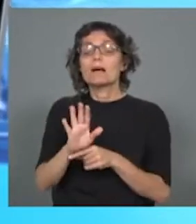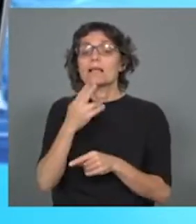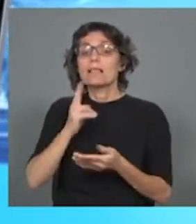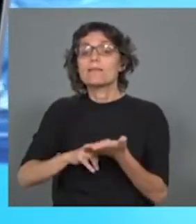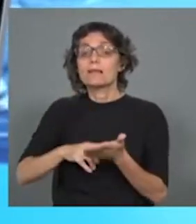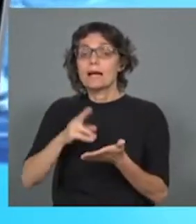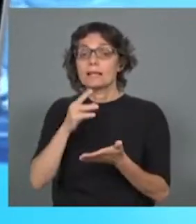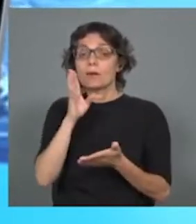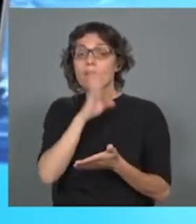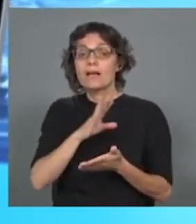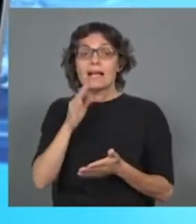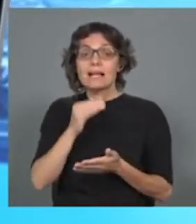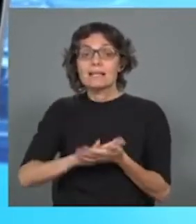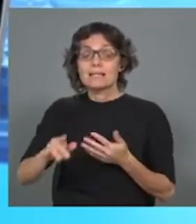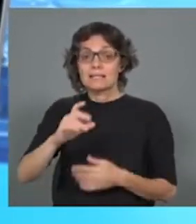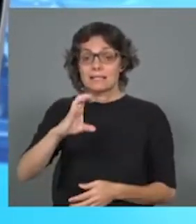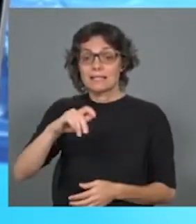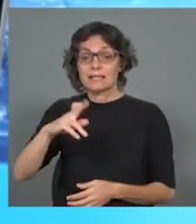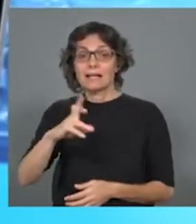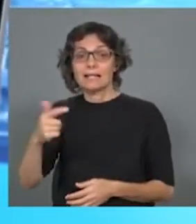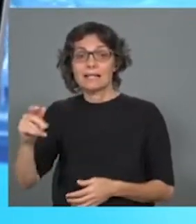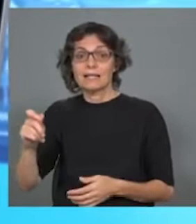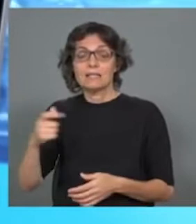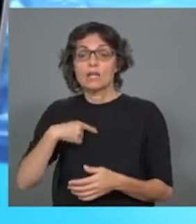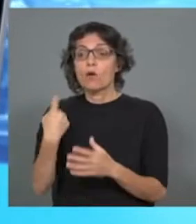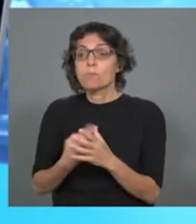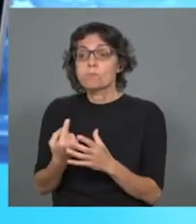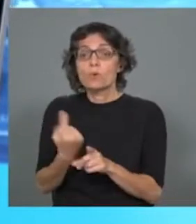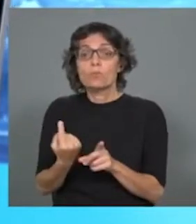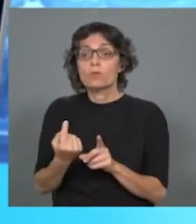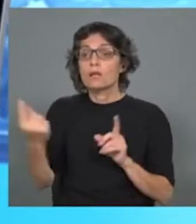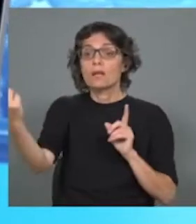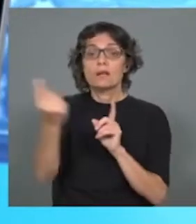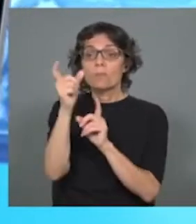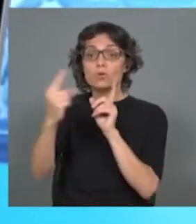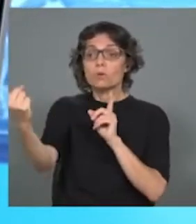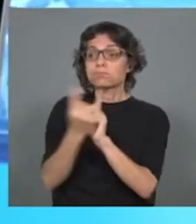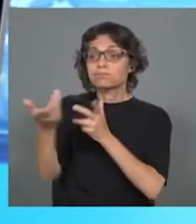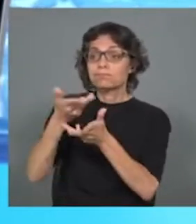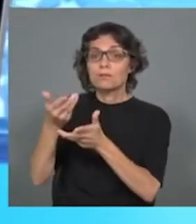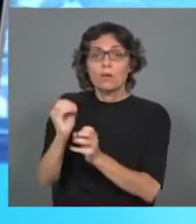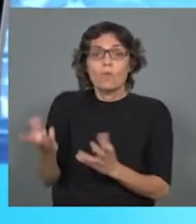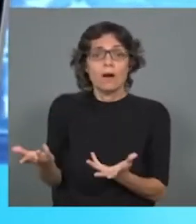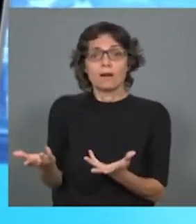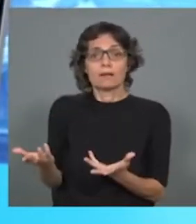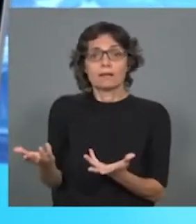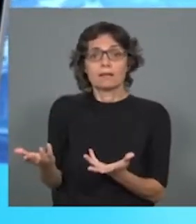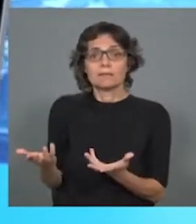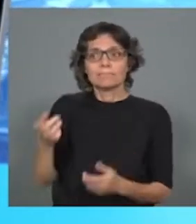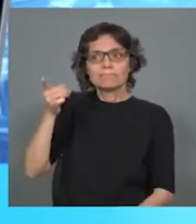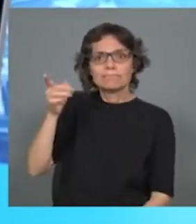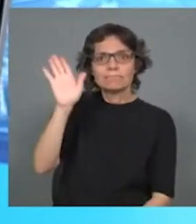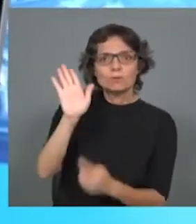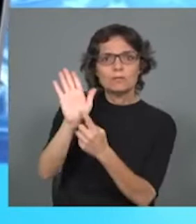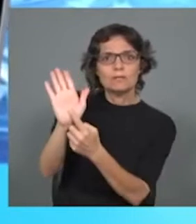da Caritas, eu passava dias, semanas sem falar com ninguém. E nós muitas vezes, como dizia a doutora Rita, não